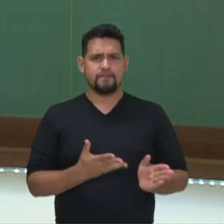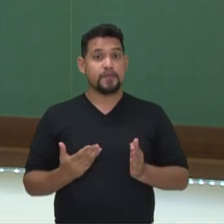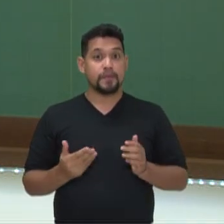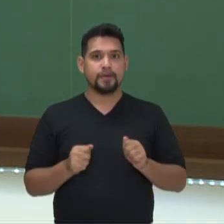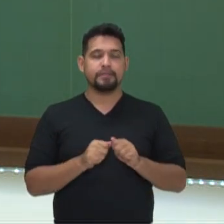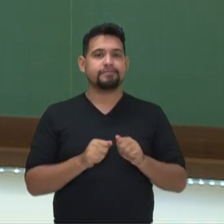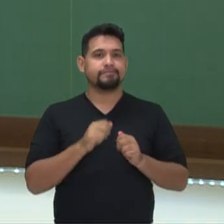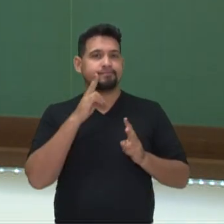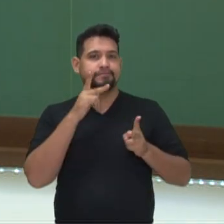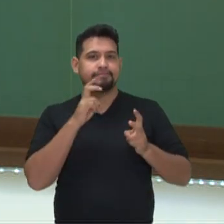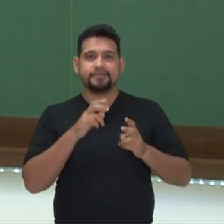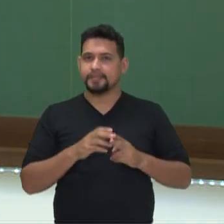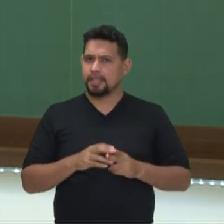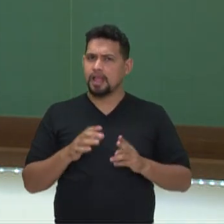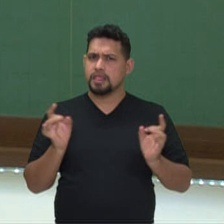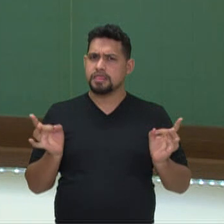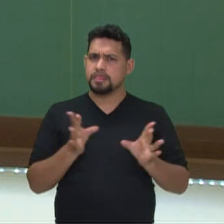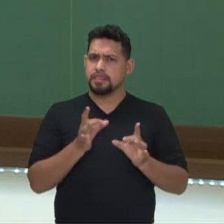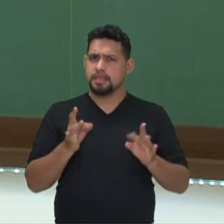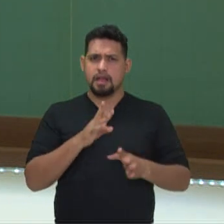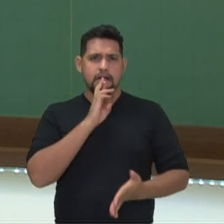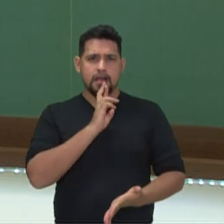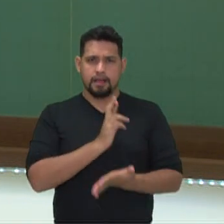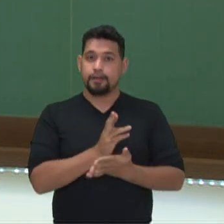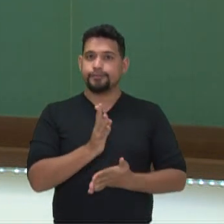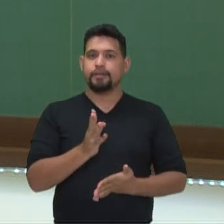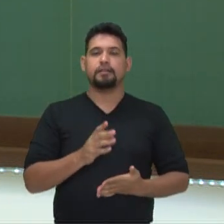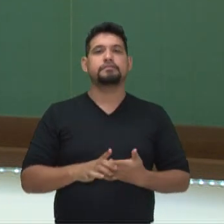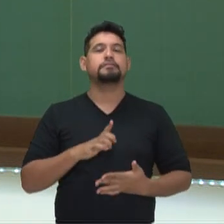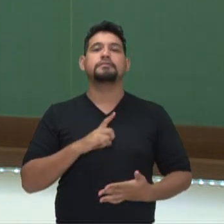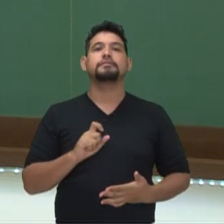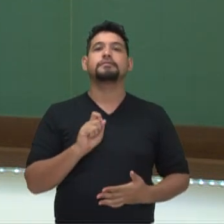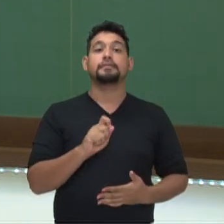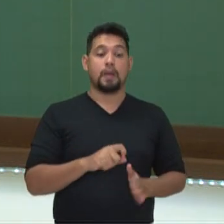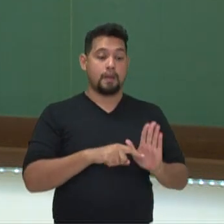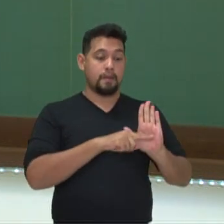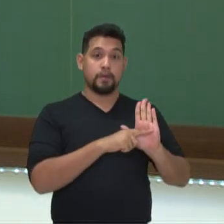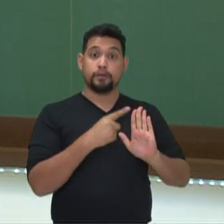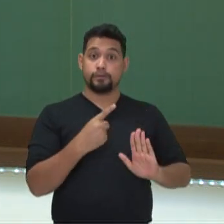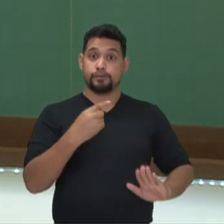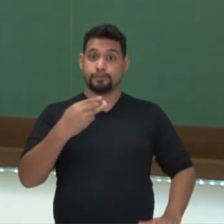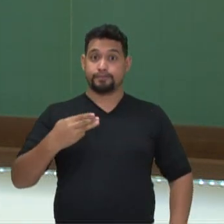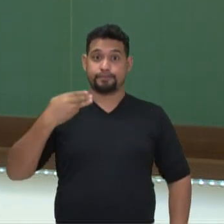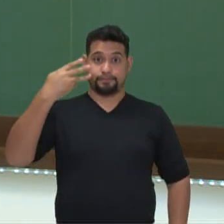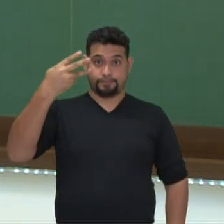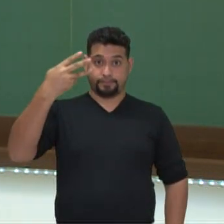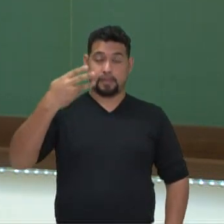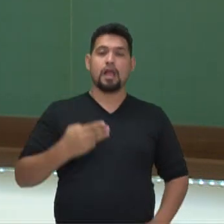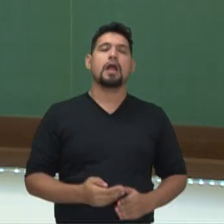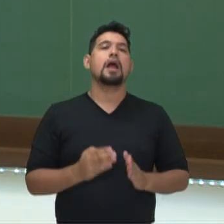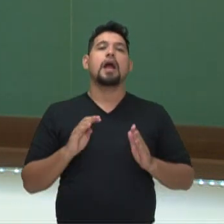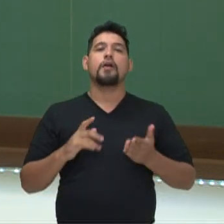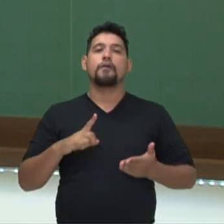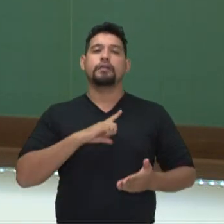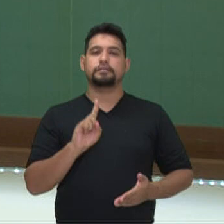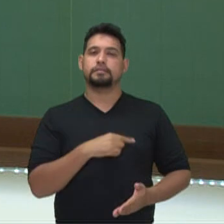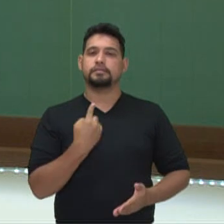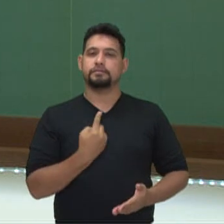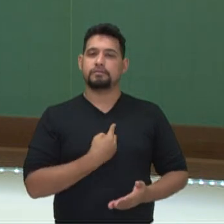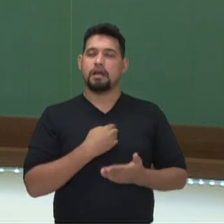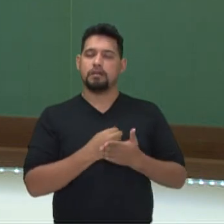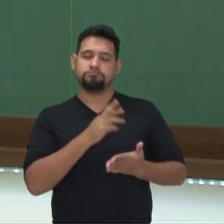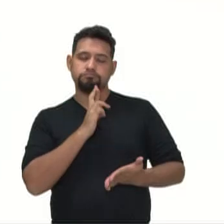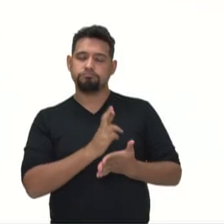ó. Terminando então de resolver aqui, nós temos menos 1 elevado a 3 e agora vamos resolver